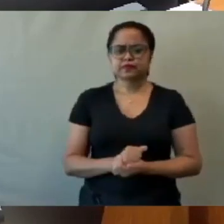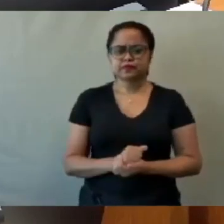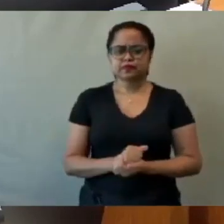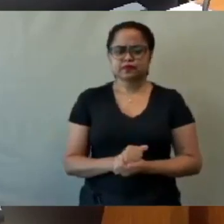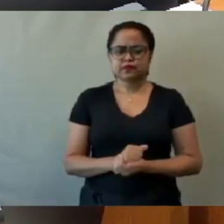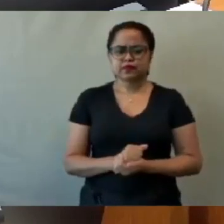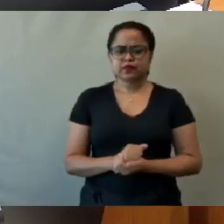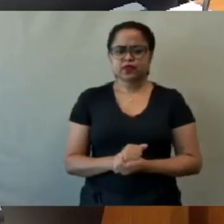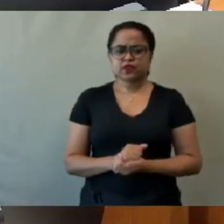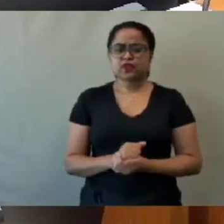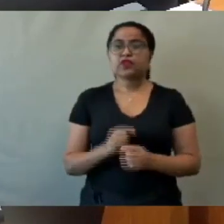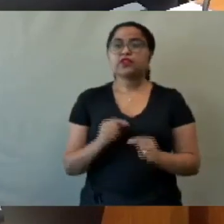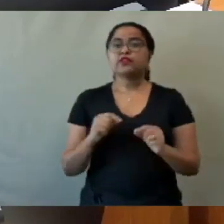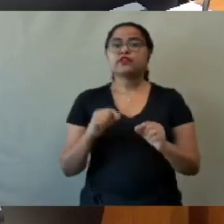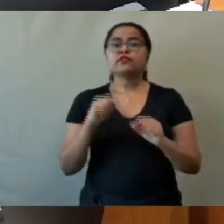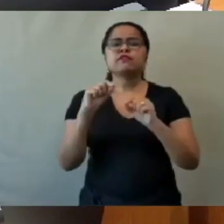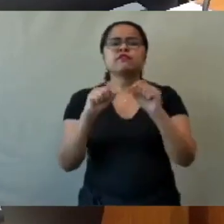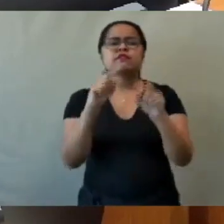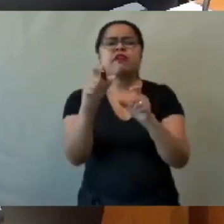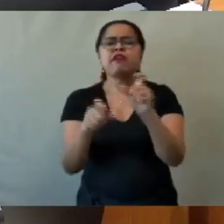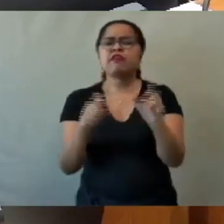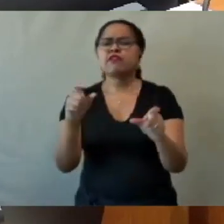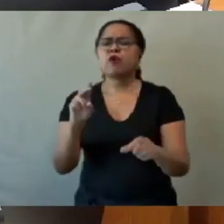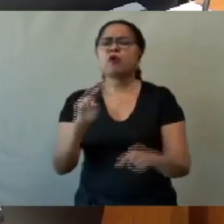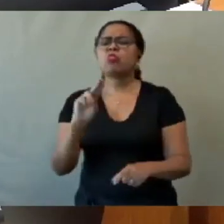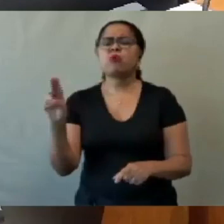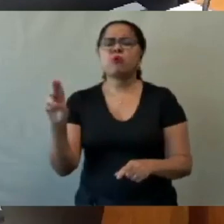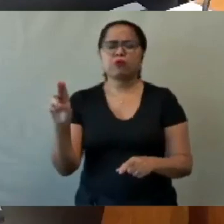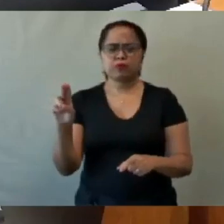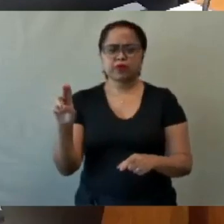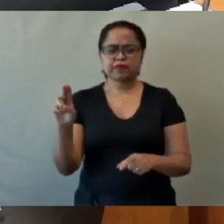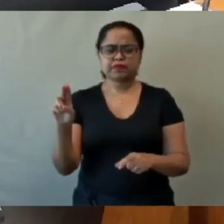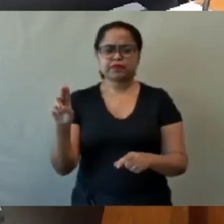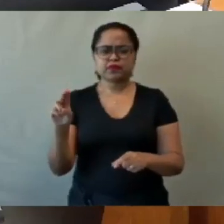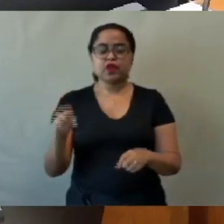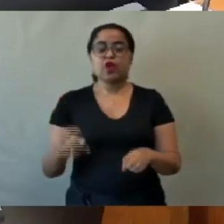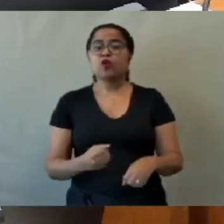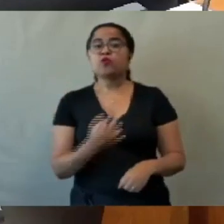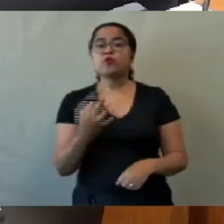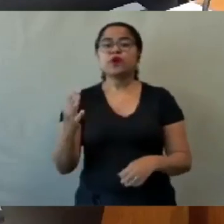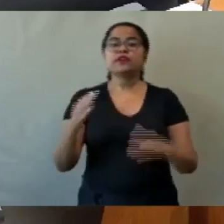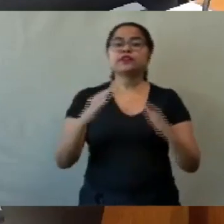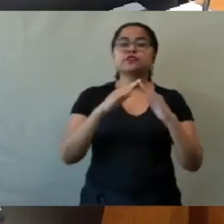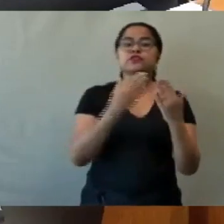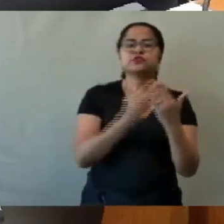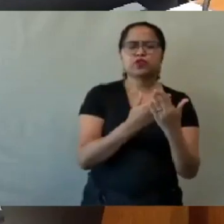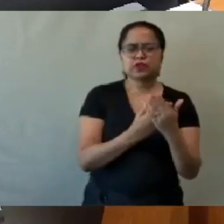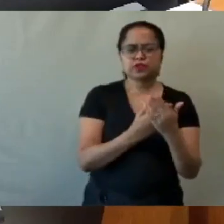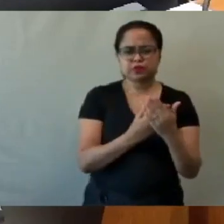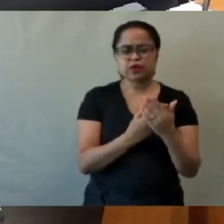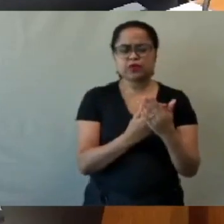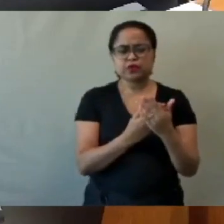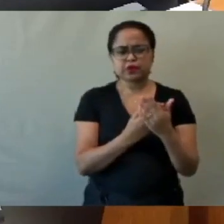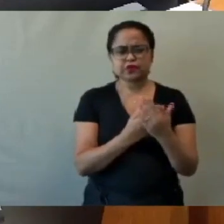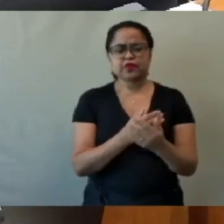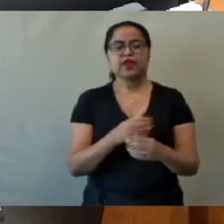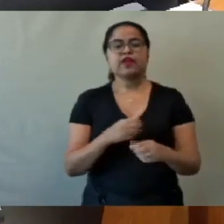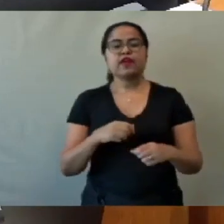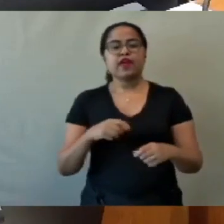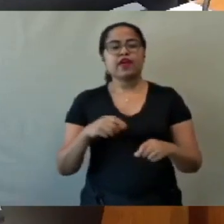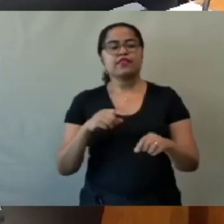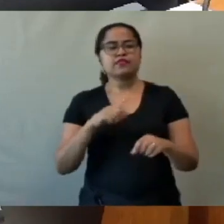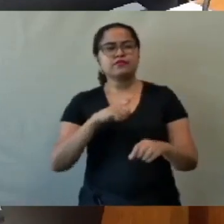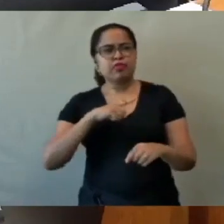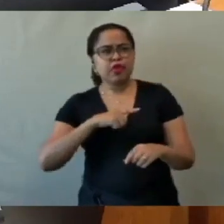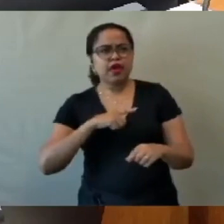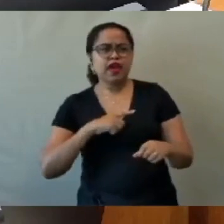Quais são os psicólogos? 2. Quantas escolas públicas possuem assistentes sociais